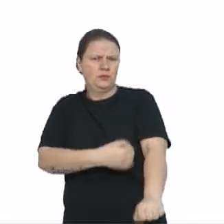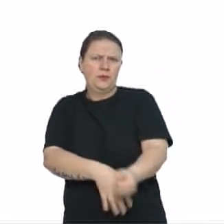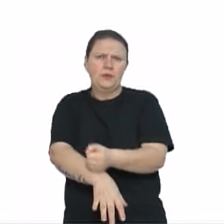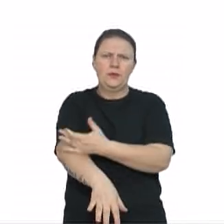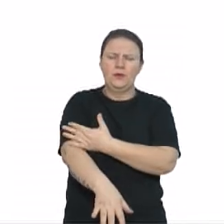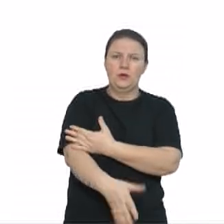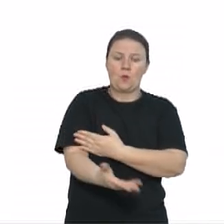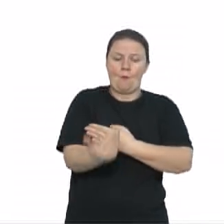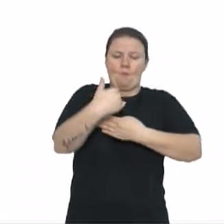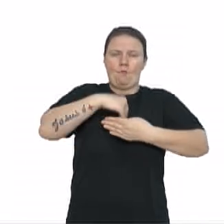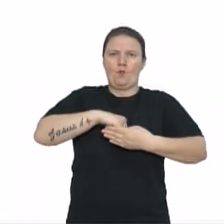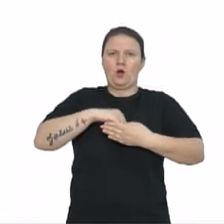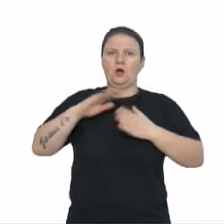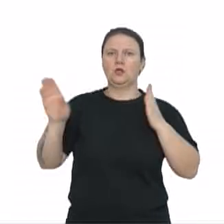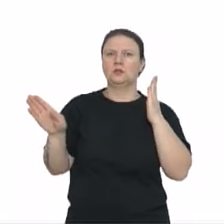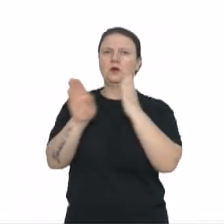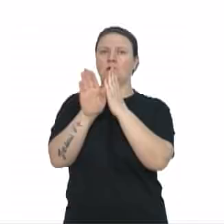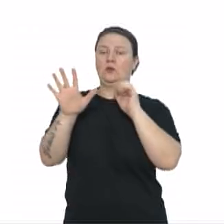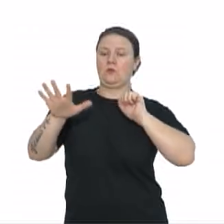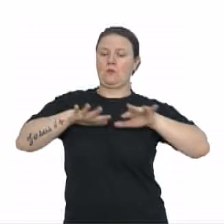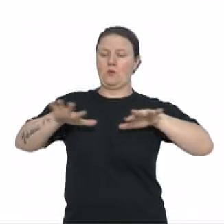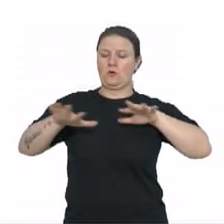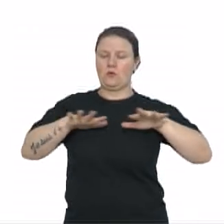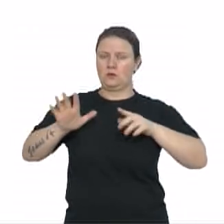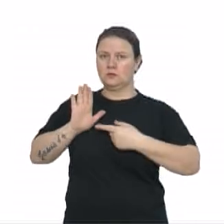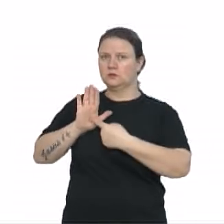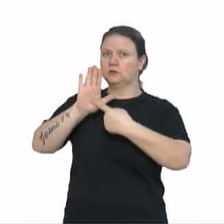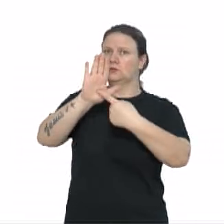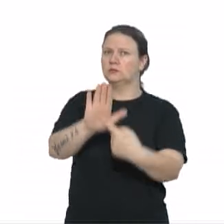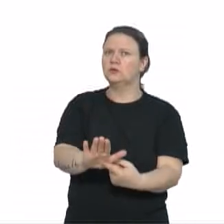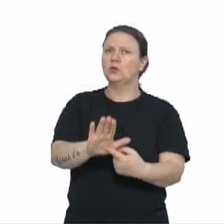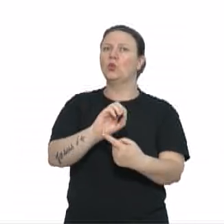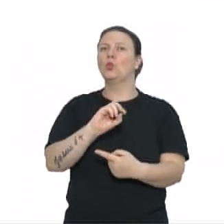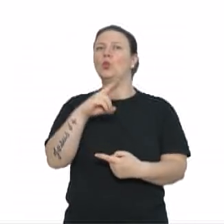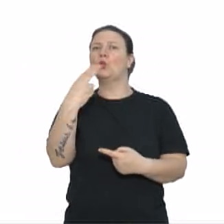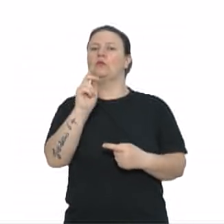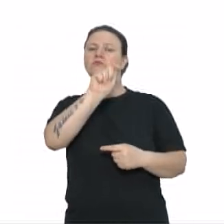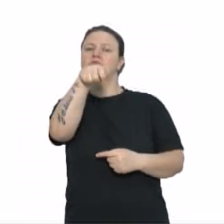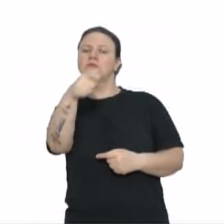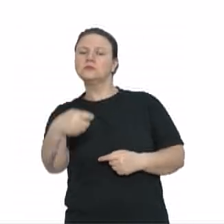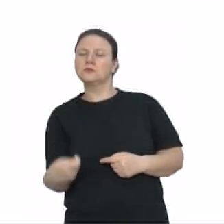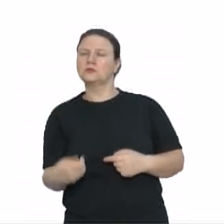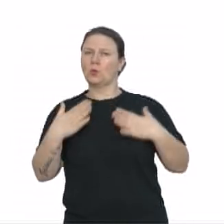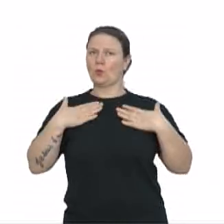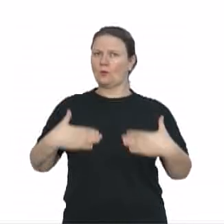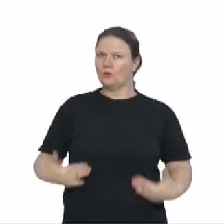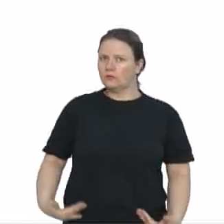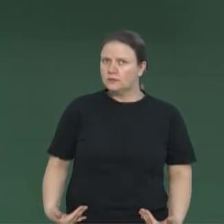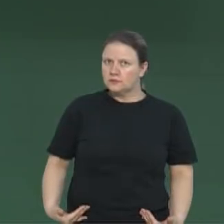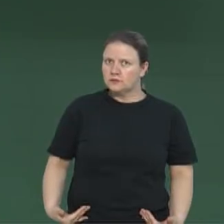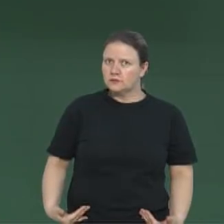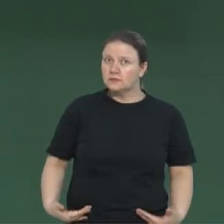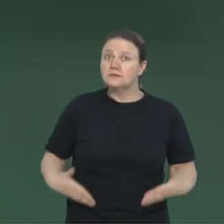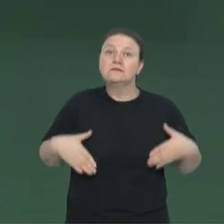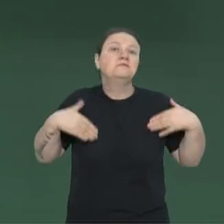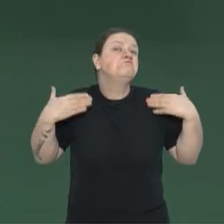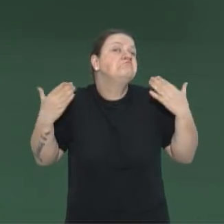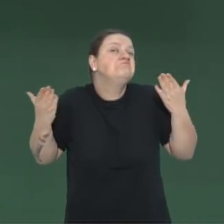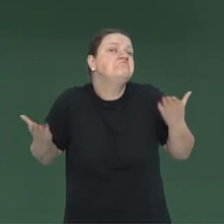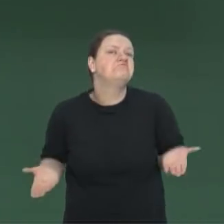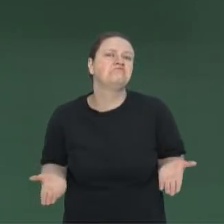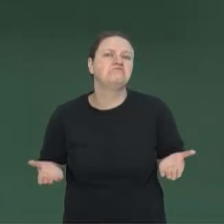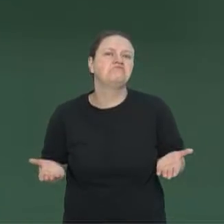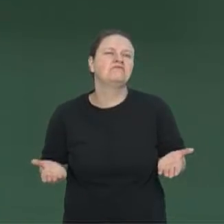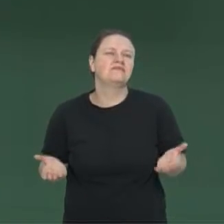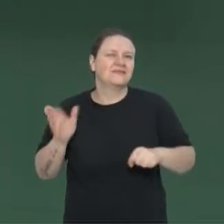sensações internas por meio de movimentos representativos ou simbólicos do corpo. E aí, qual vocês